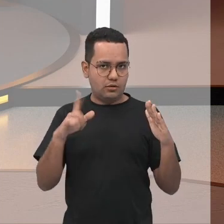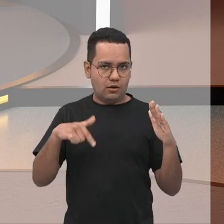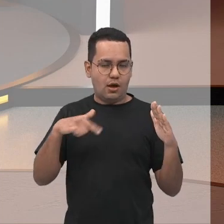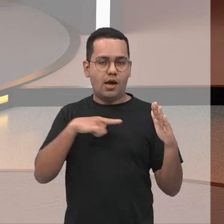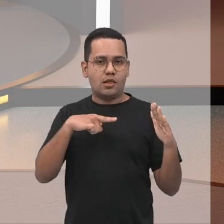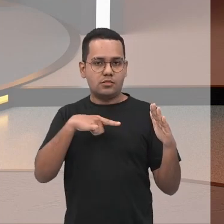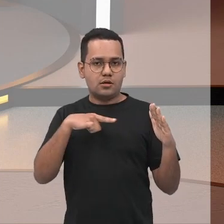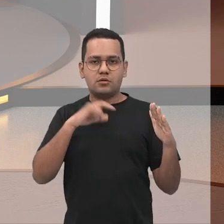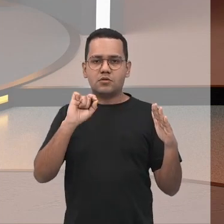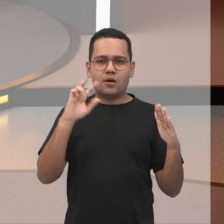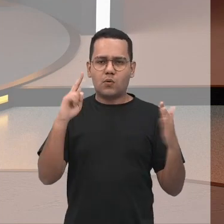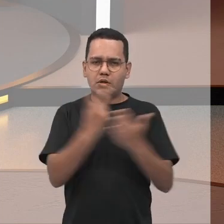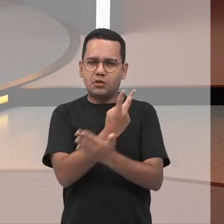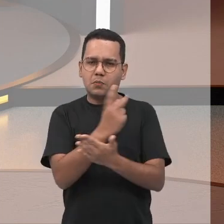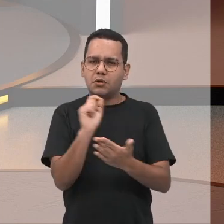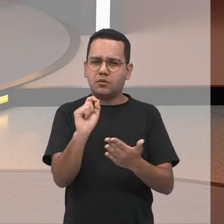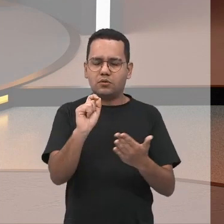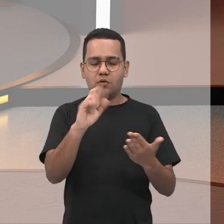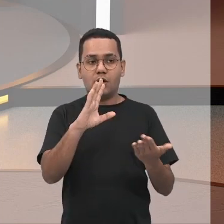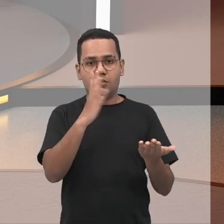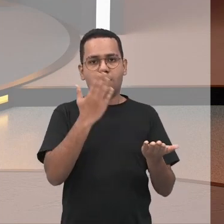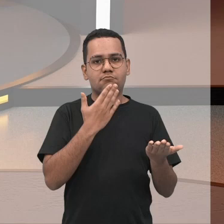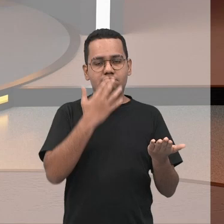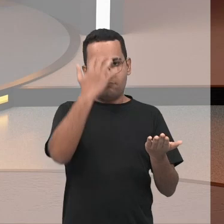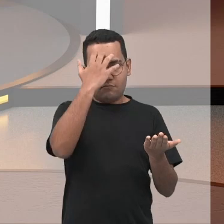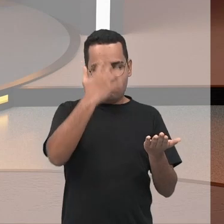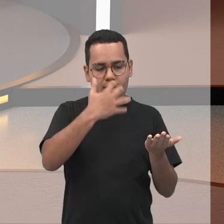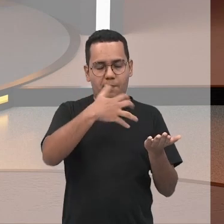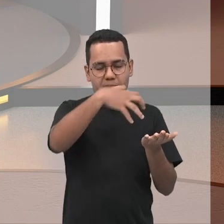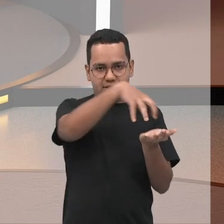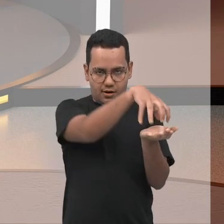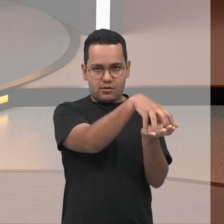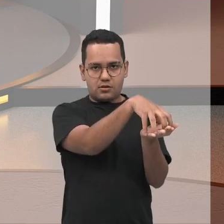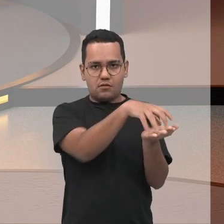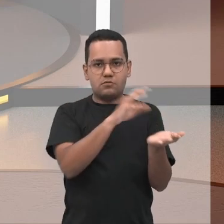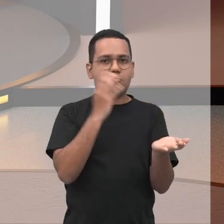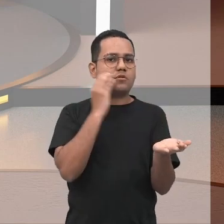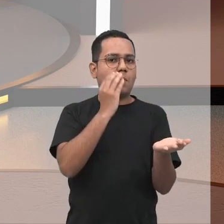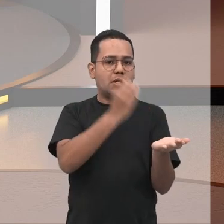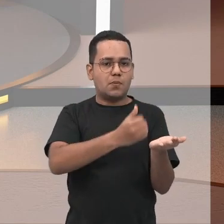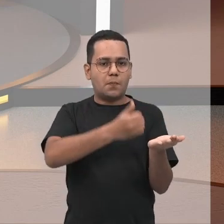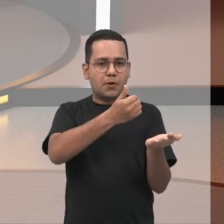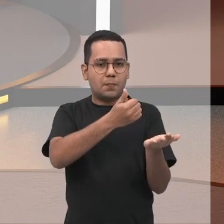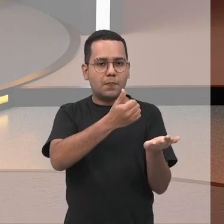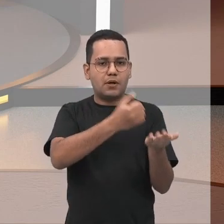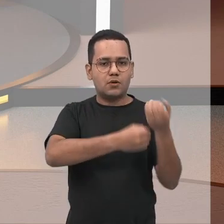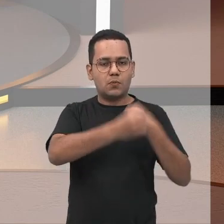abdicação de Dom Pedro em 7 de abril de 1831,